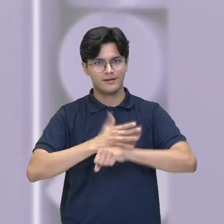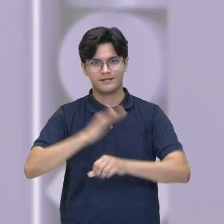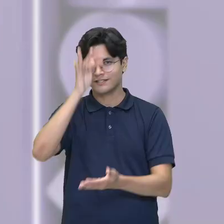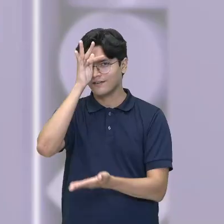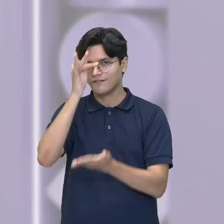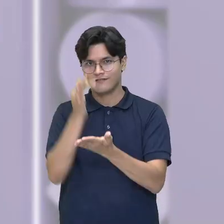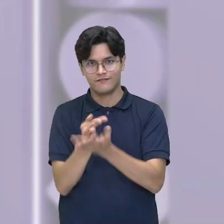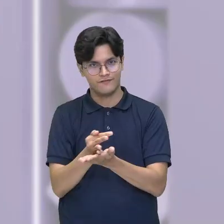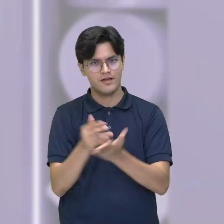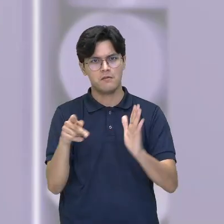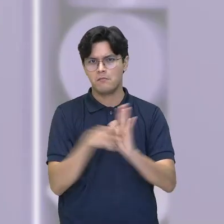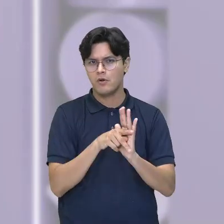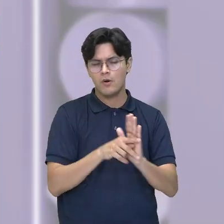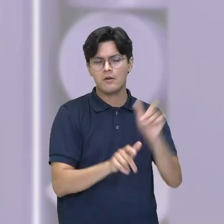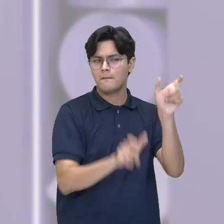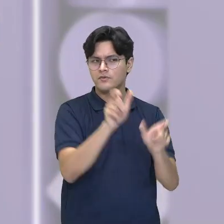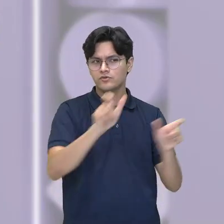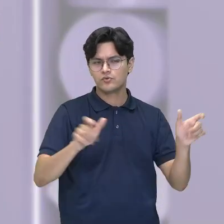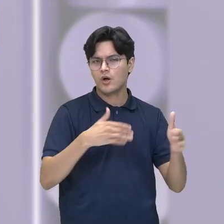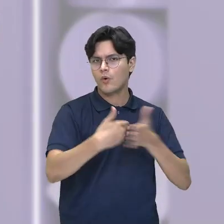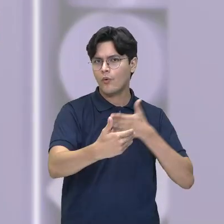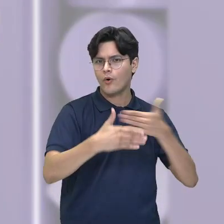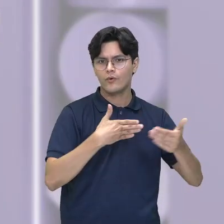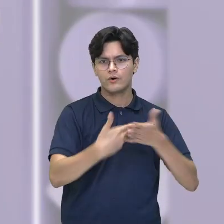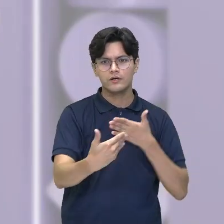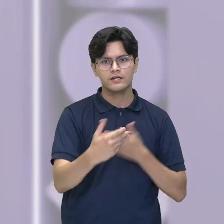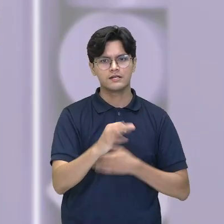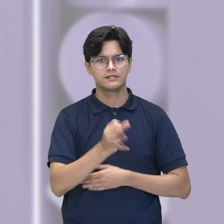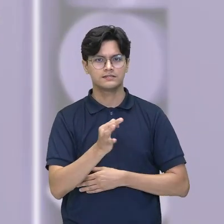qualquer pessoa que se coloca, que se